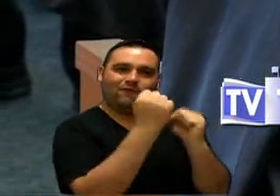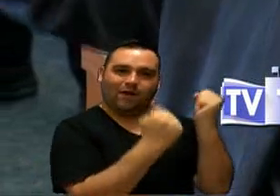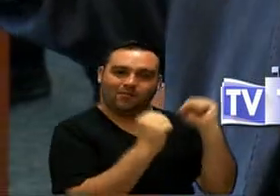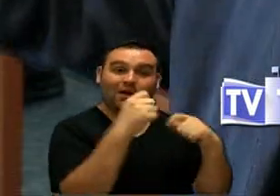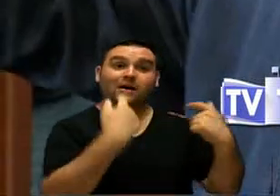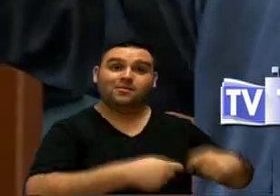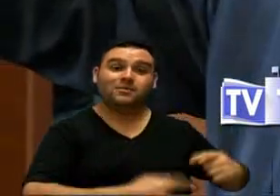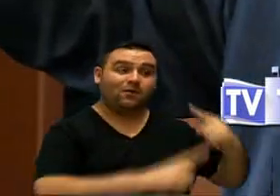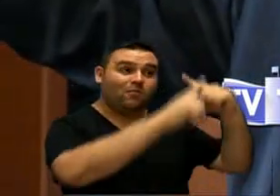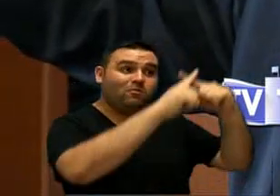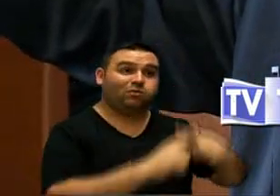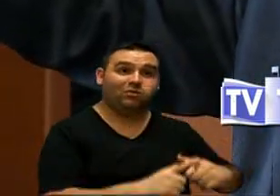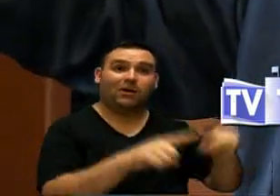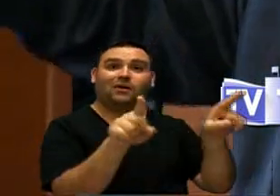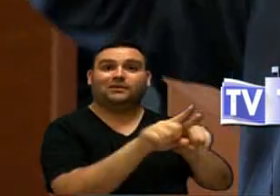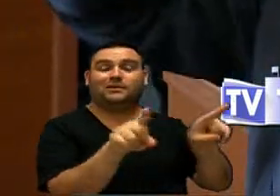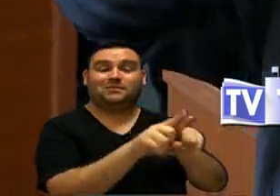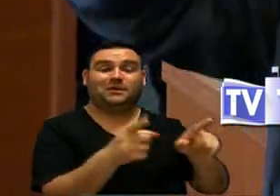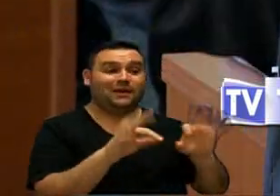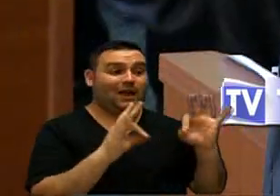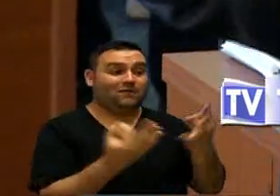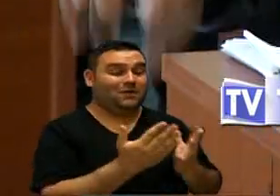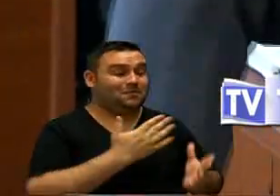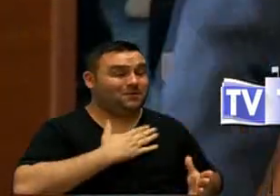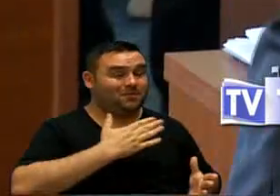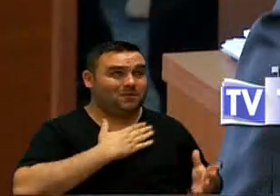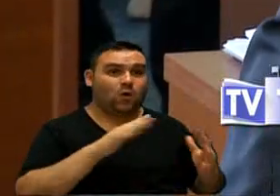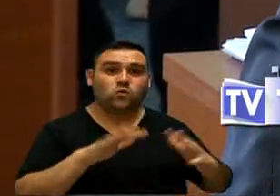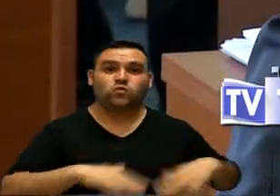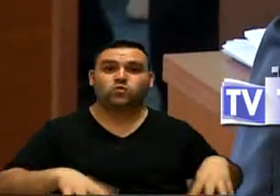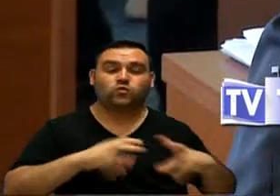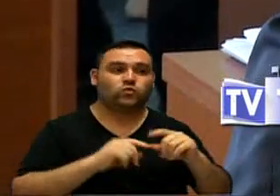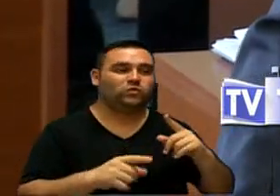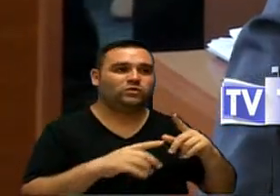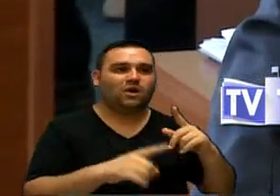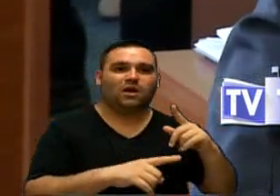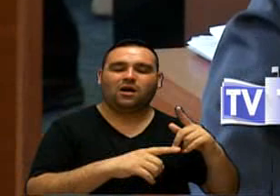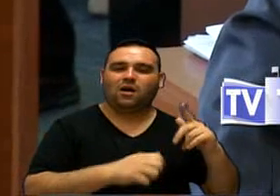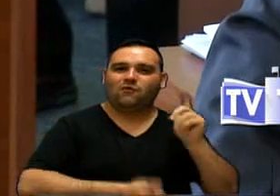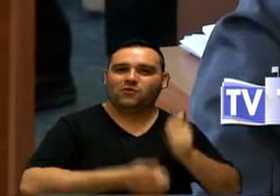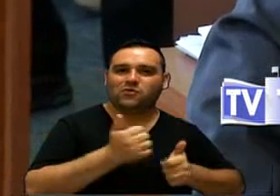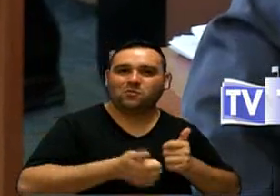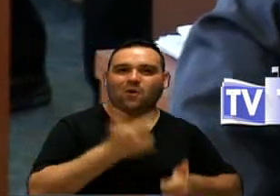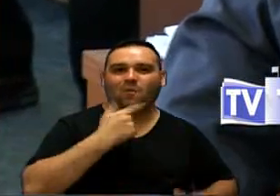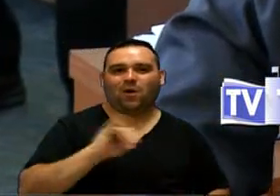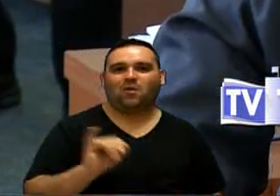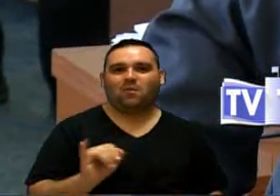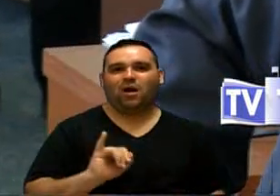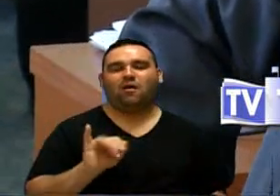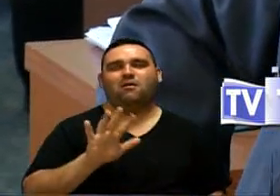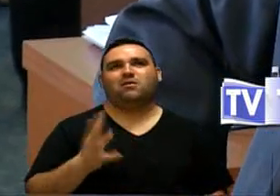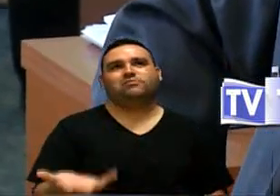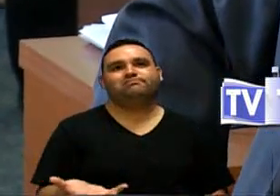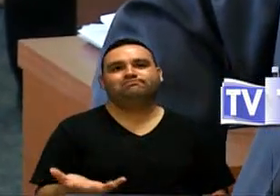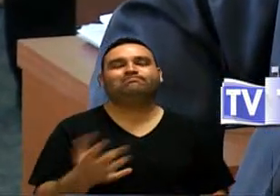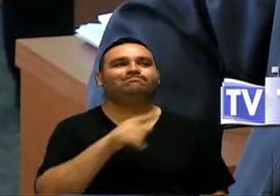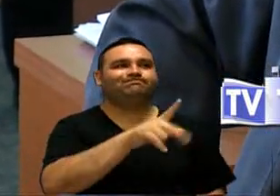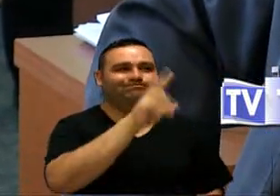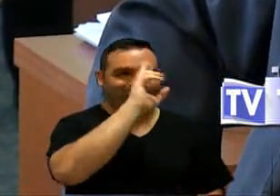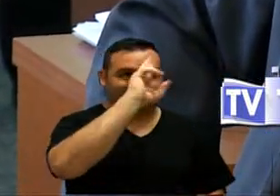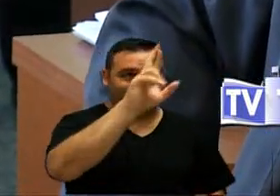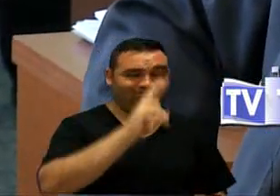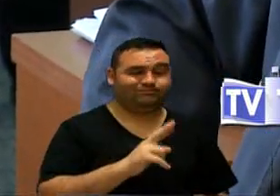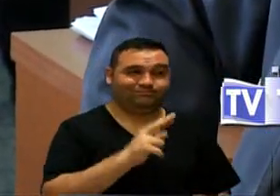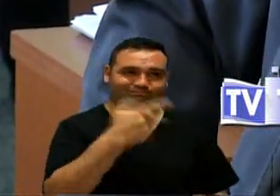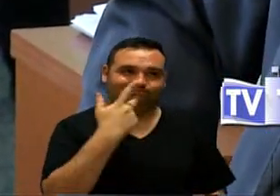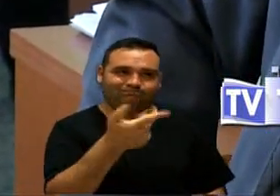tinha que jogar para a fábrica. Minha família tudo é jogador de bola, os meus irmãos. Mas o senhor,